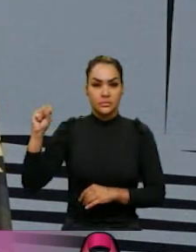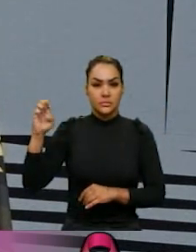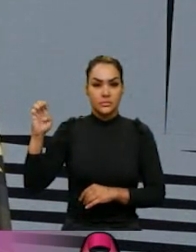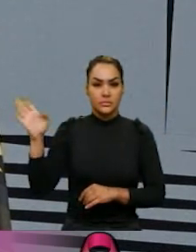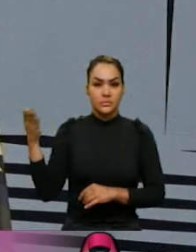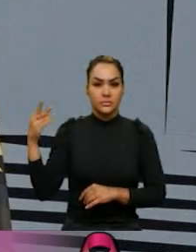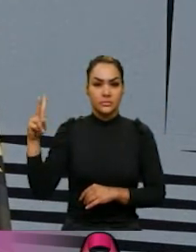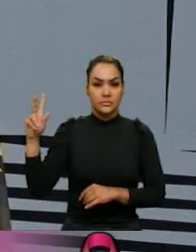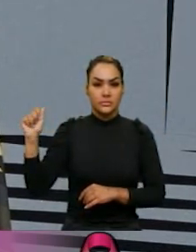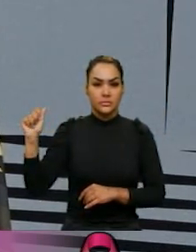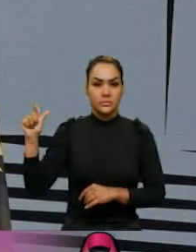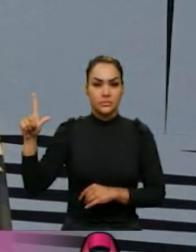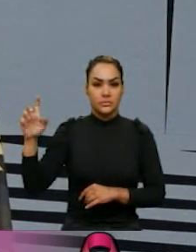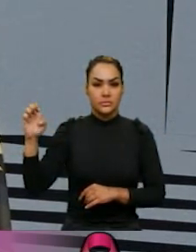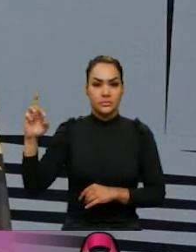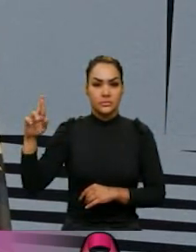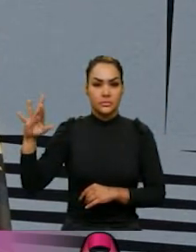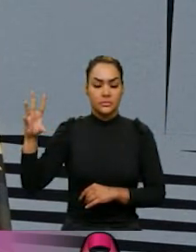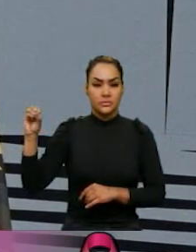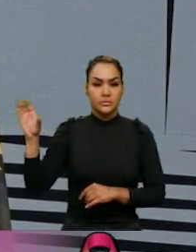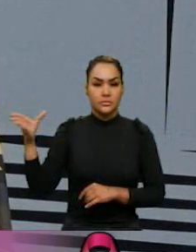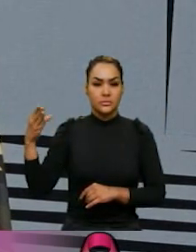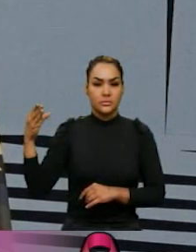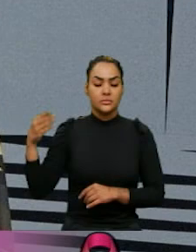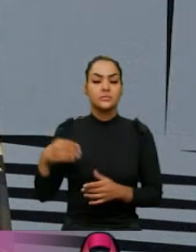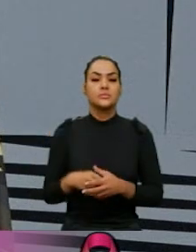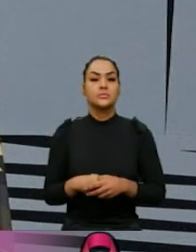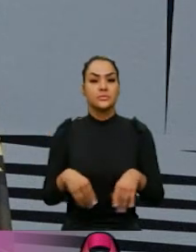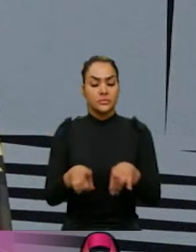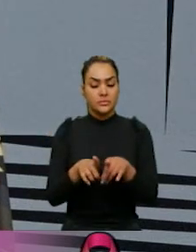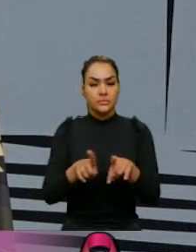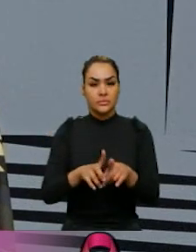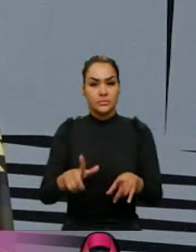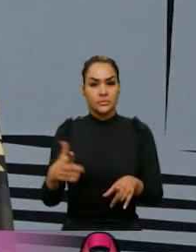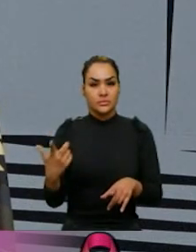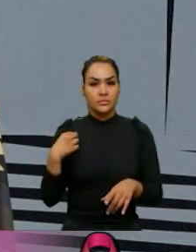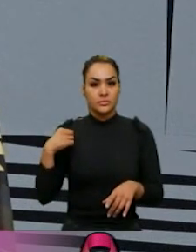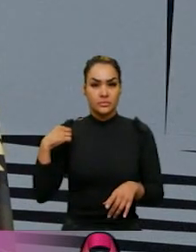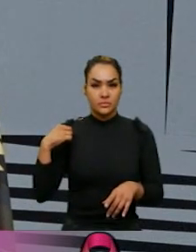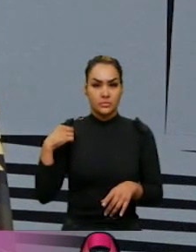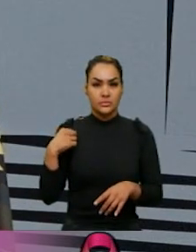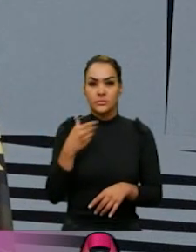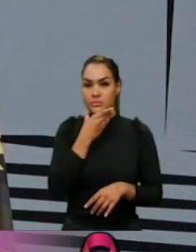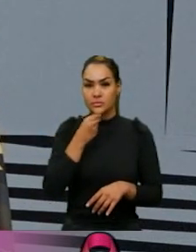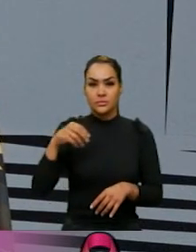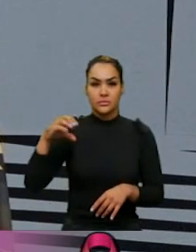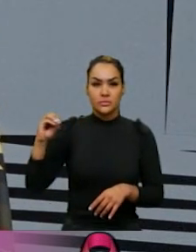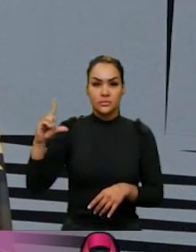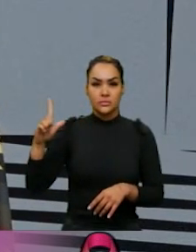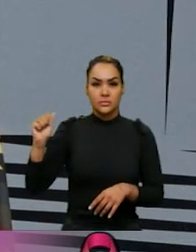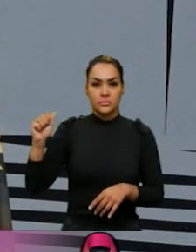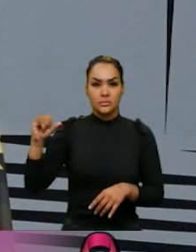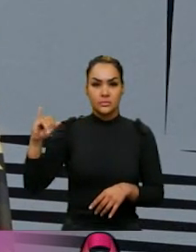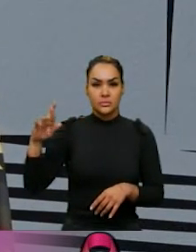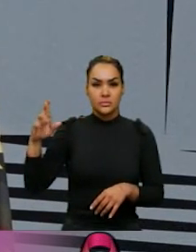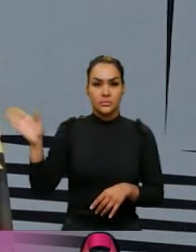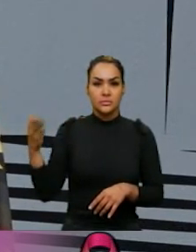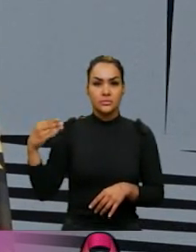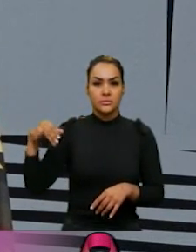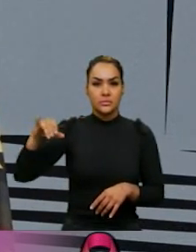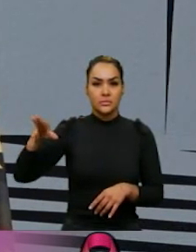Toshio Giacomini, extensível aos colaboradores Olair Giacomini, Júlia